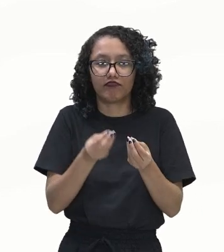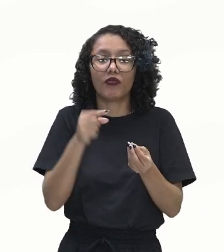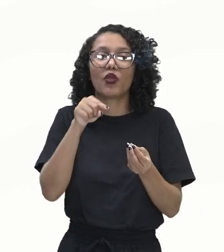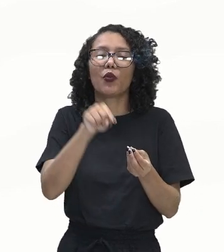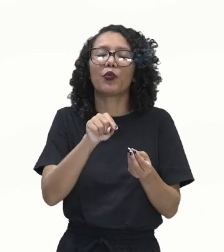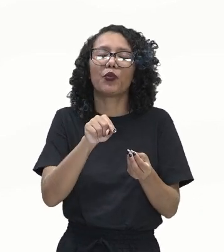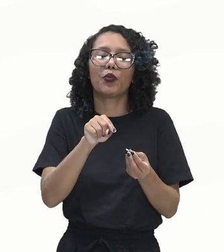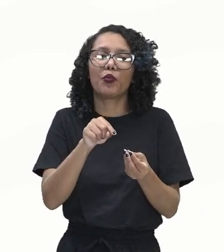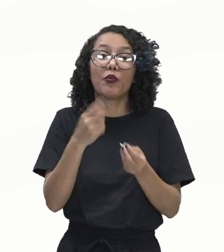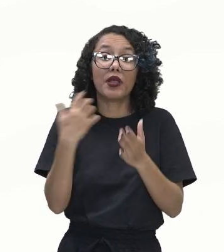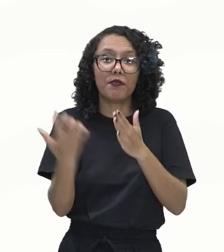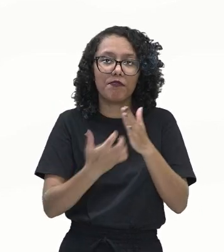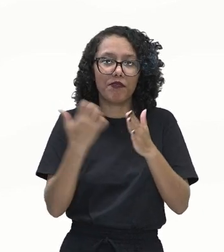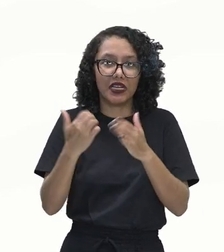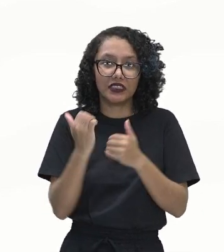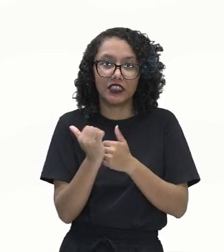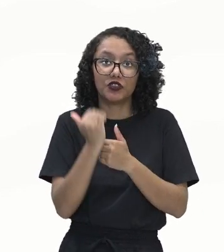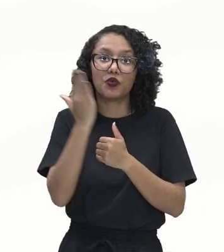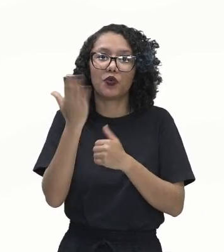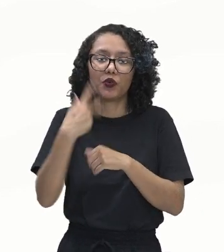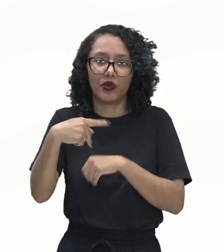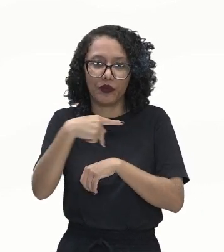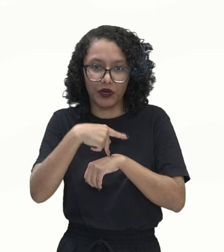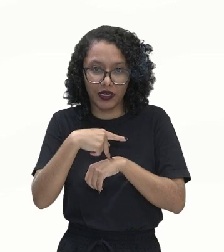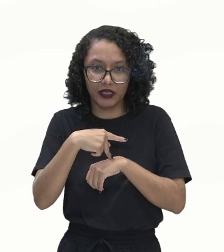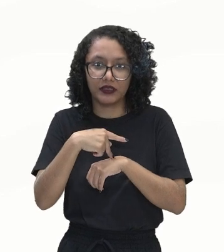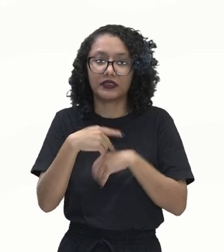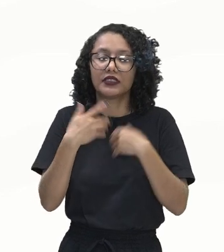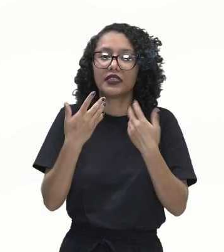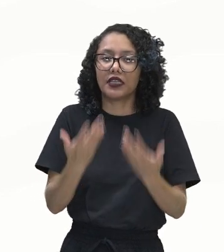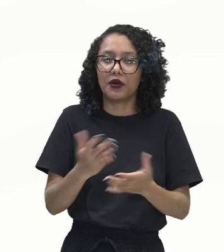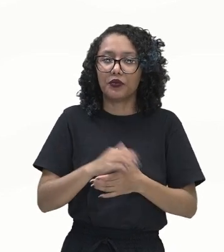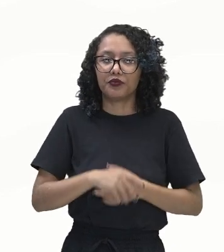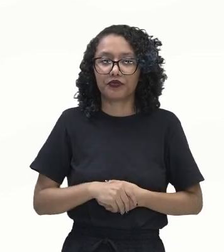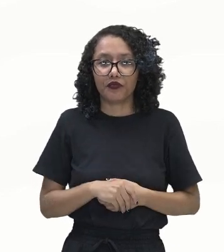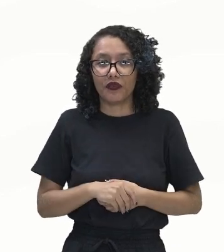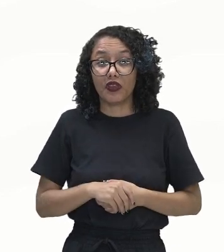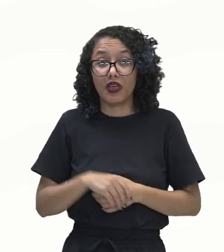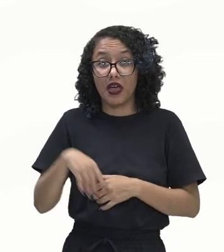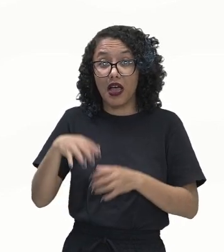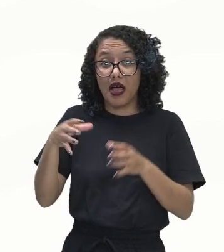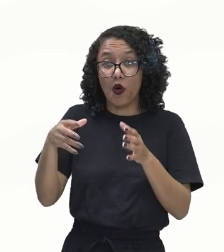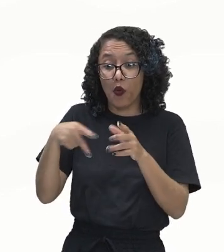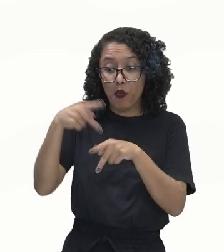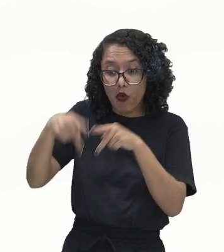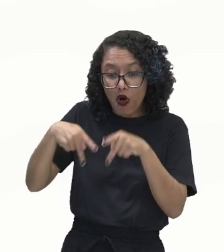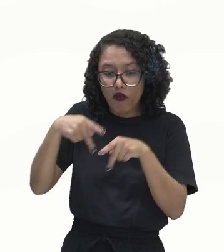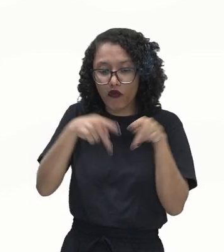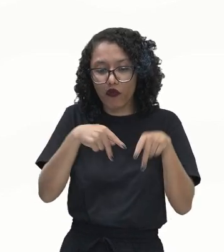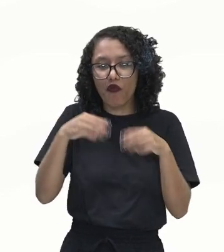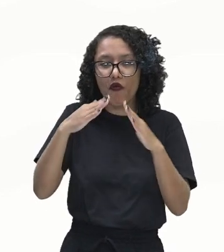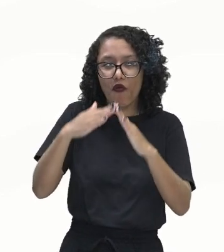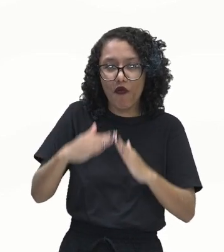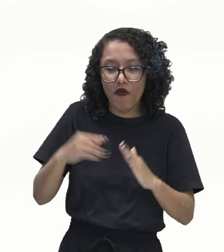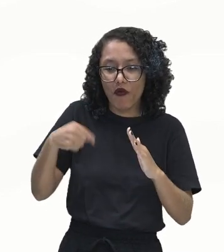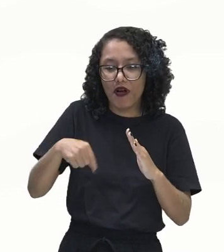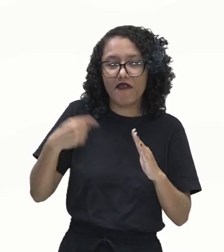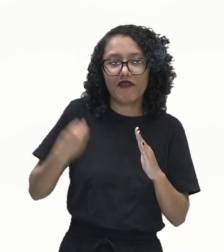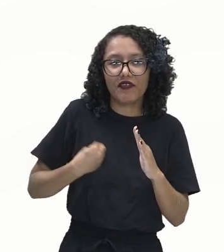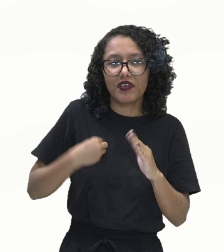que vários desses camponeses que habitavam naquela região fossem expulsos das terras em que viviam. No